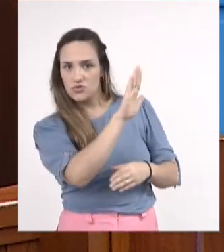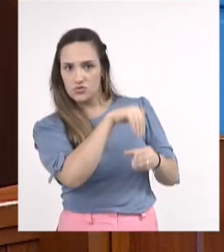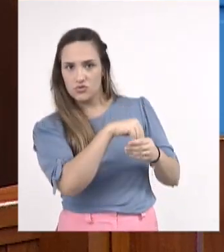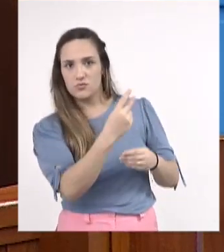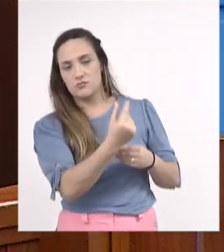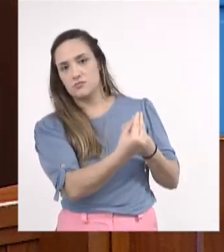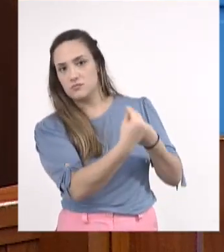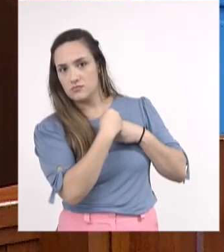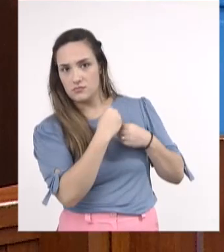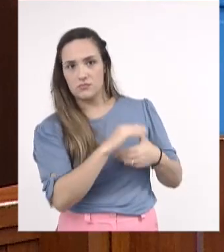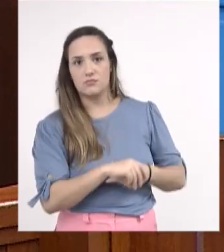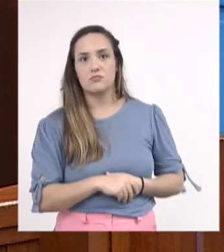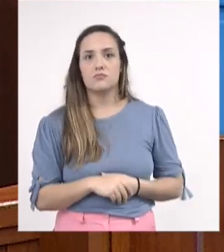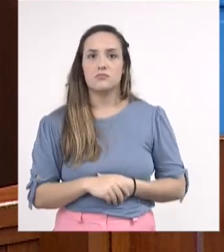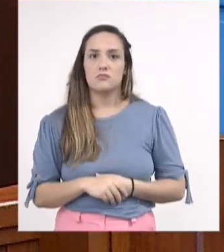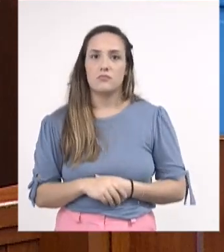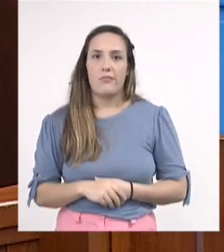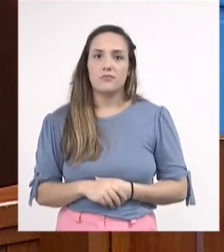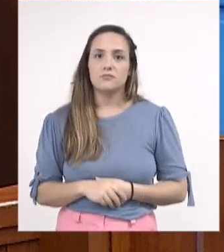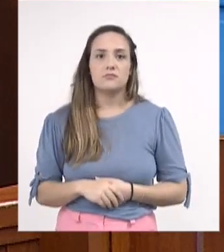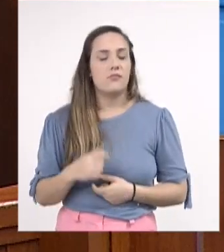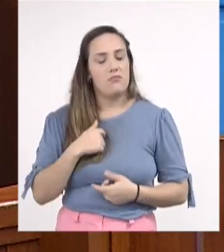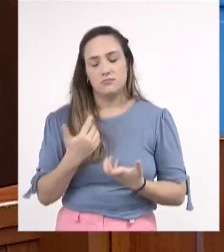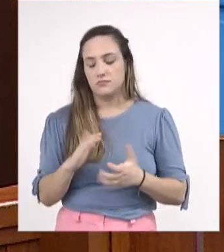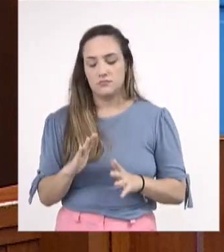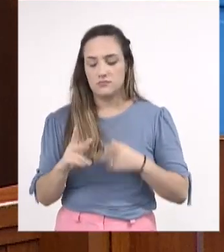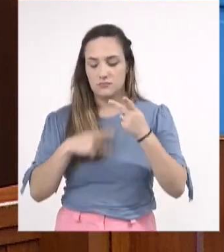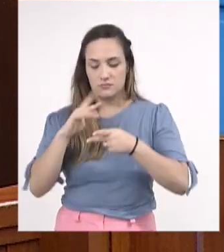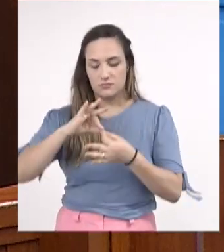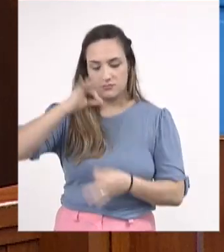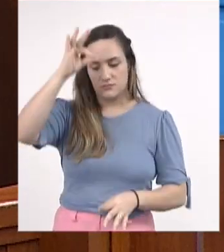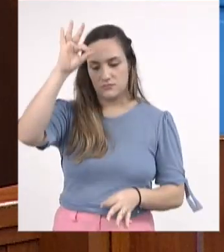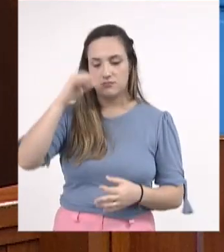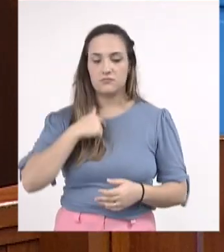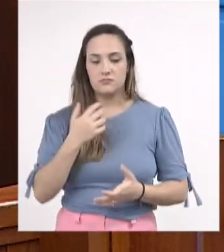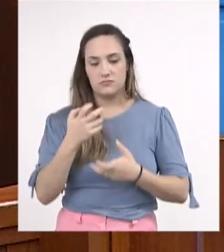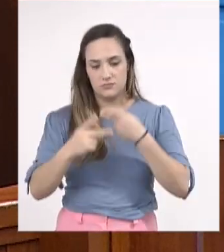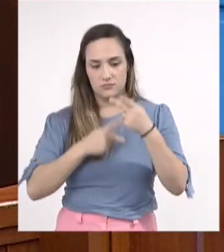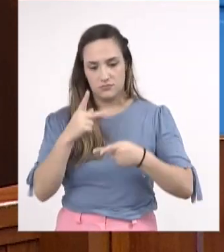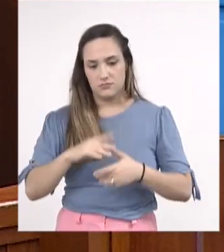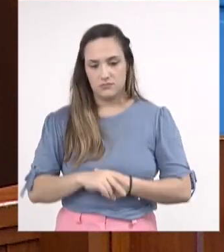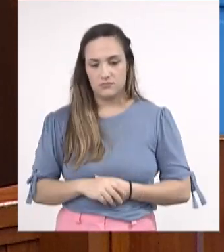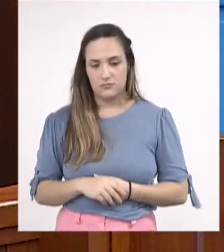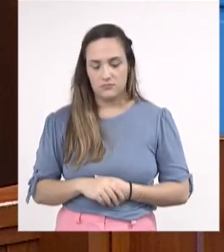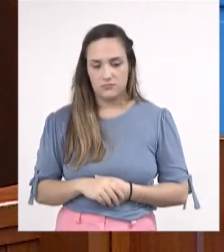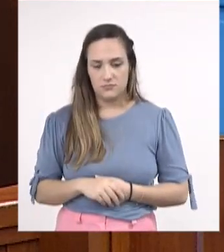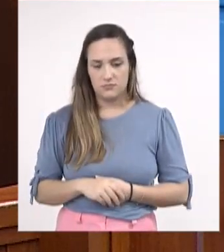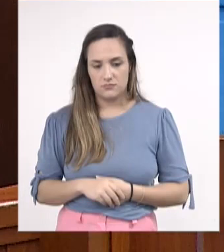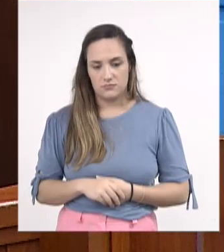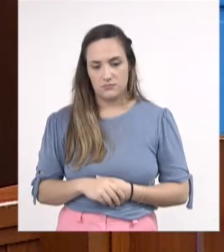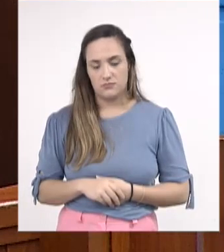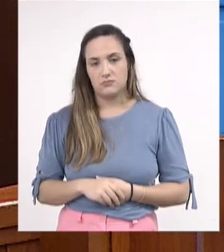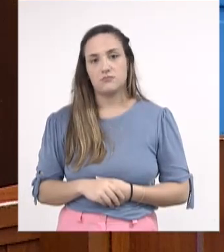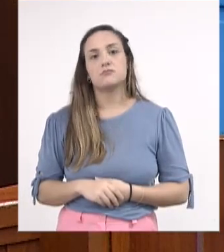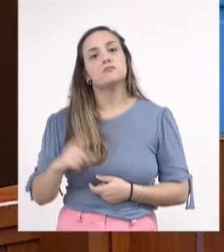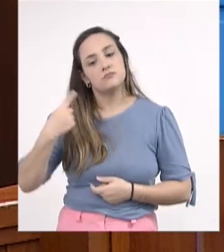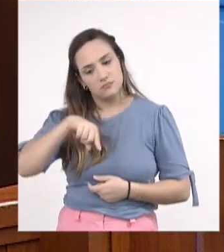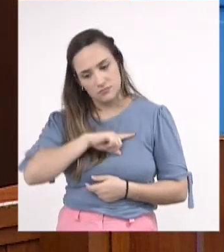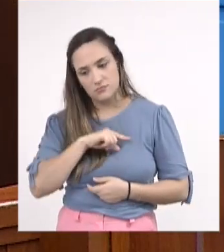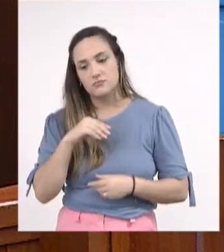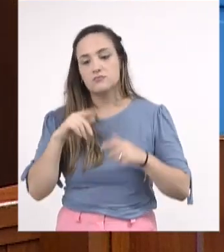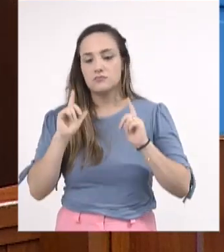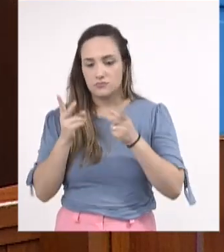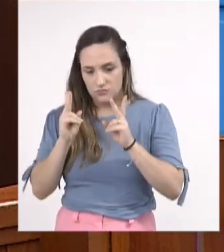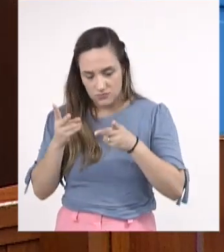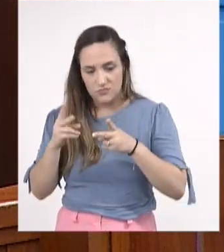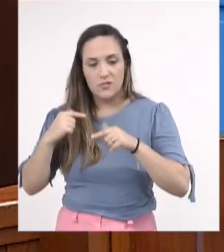pessoal para finalizar não quero me estender muito eu quero dizer uma coisa para vocês nós vamos continuar o nosso